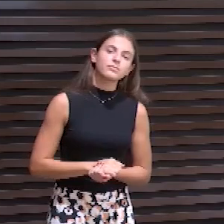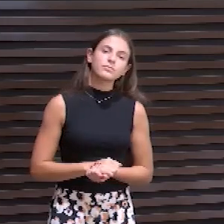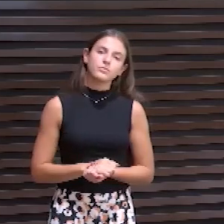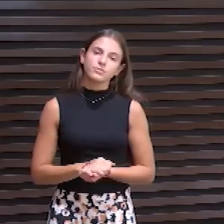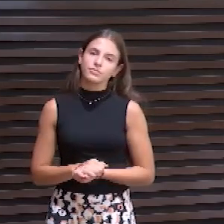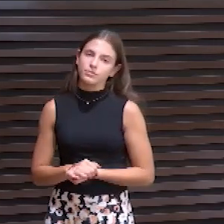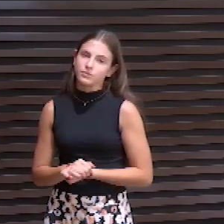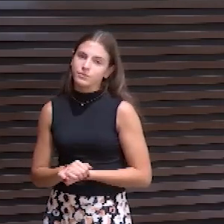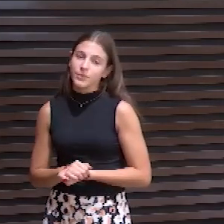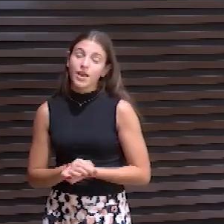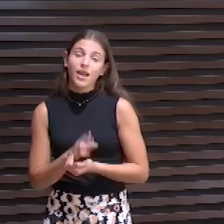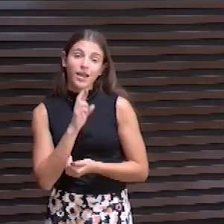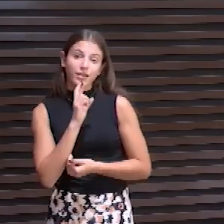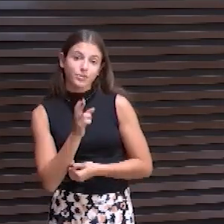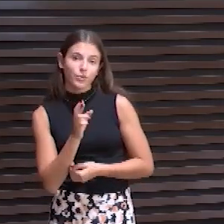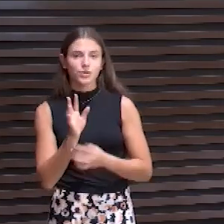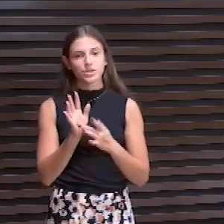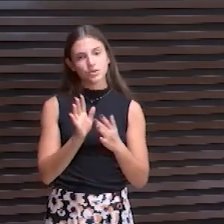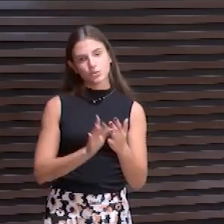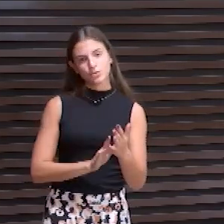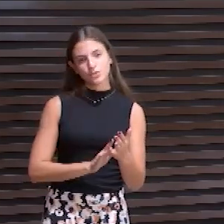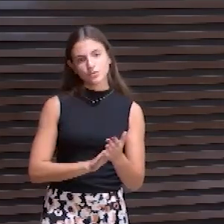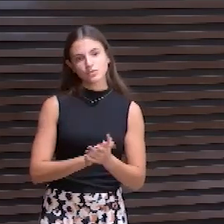Olha a resposta de Jesus.